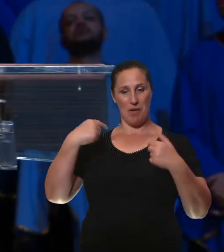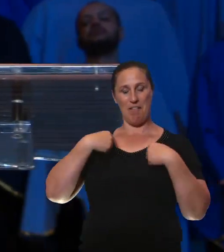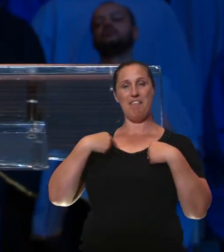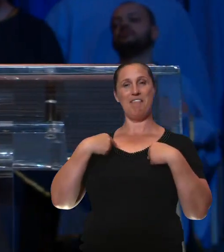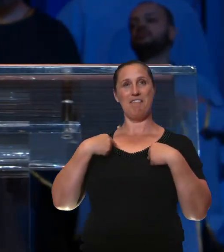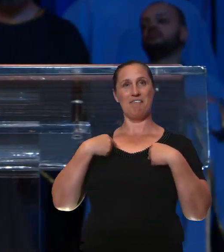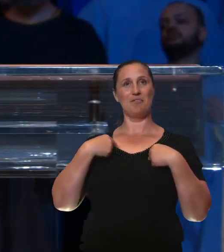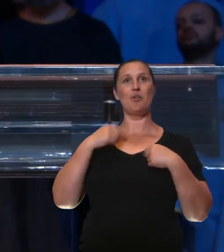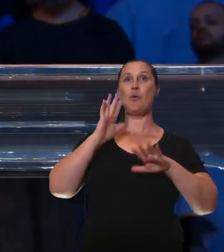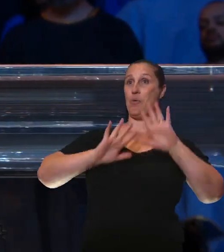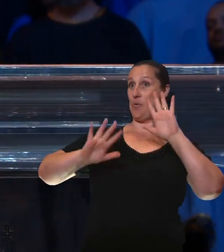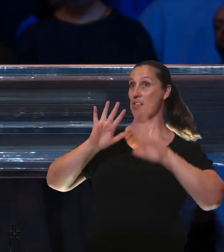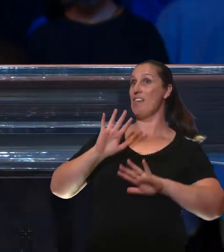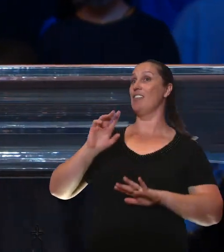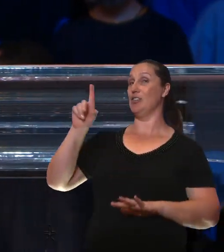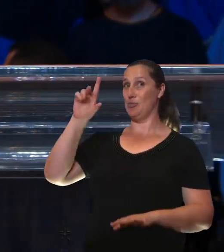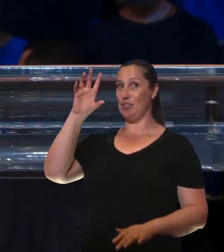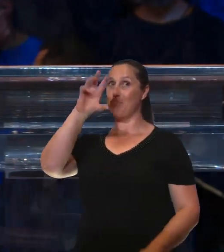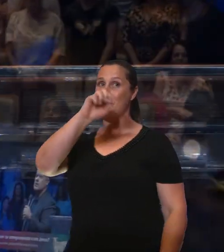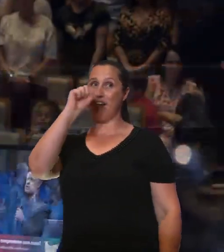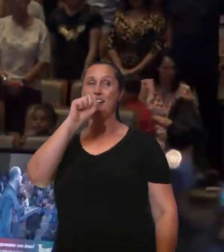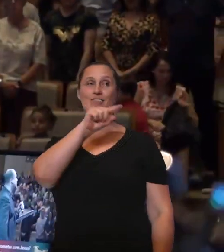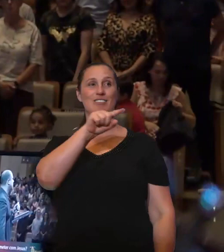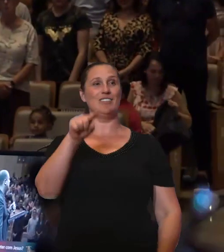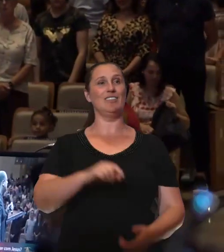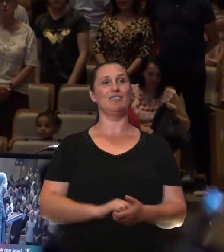Cuidado que você vai falar, Deus pode te pegar.